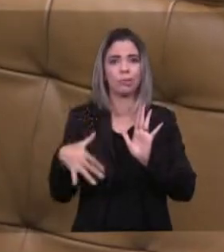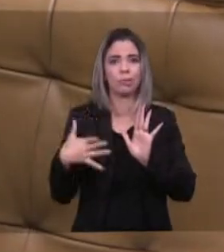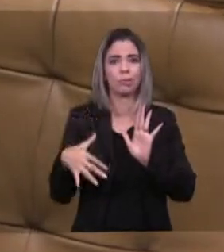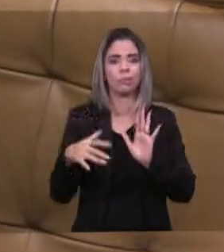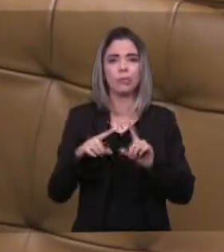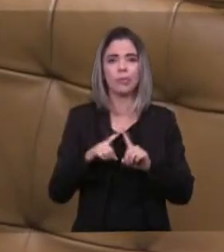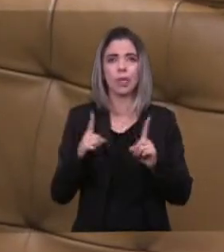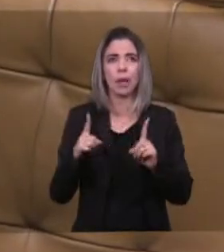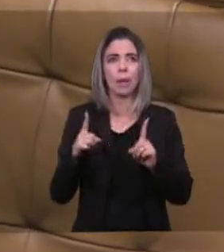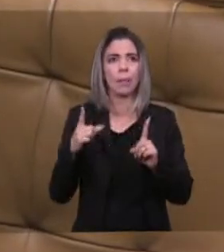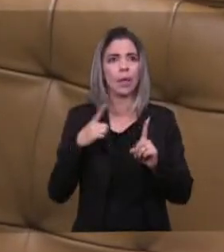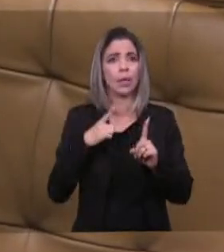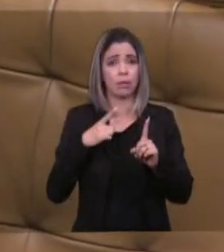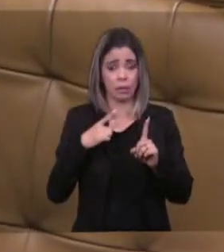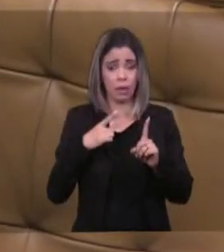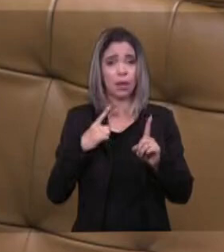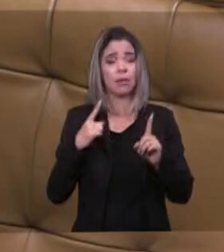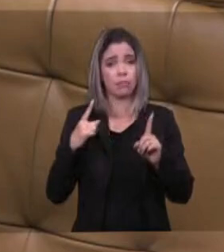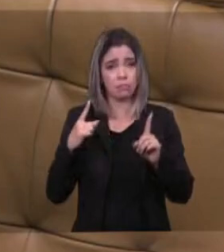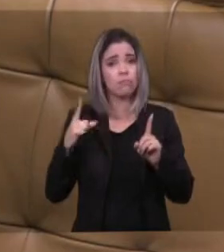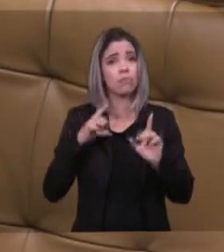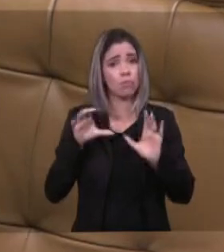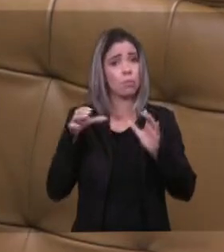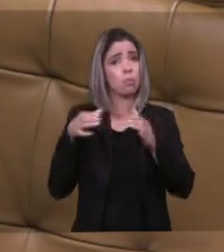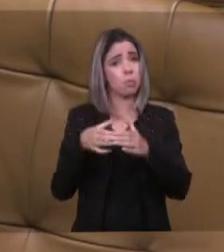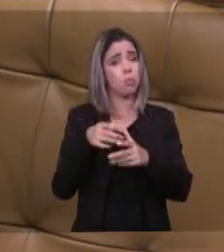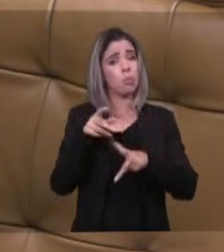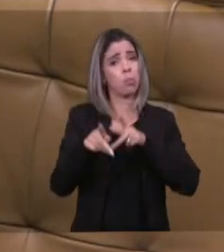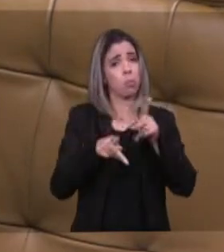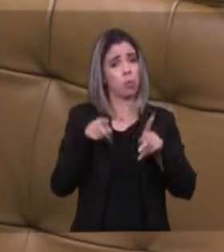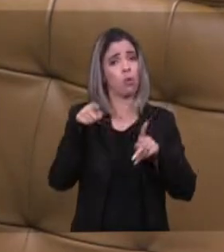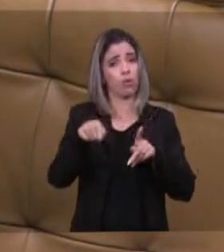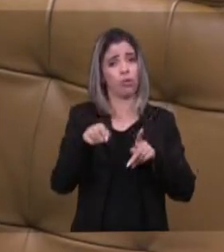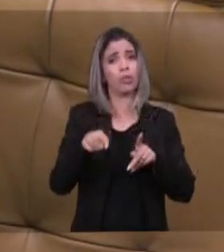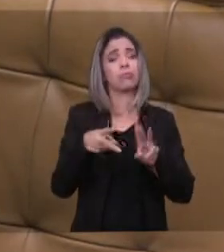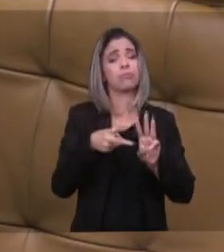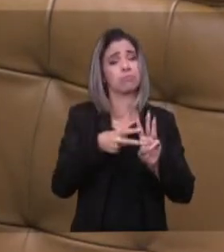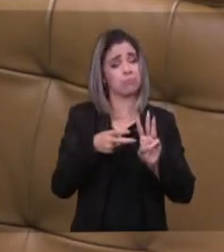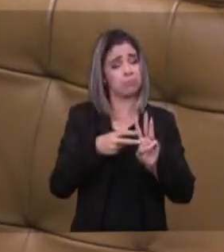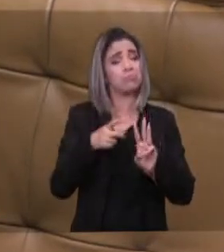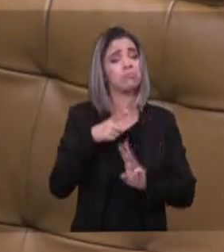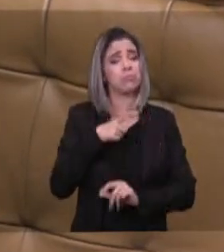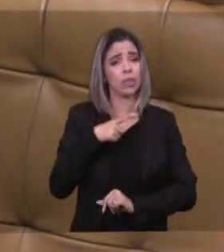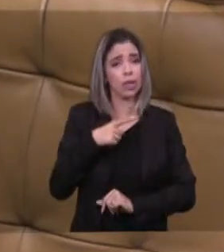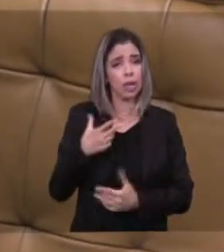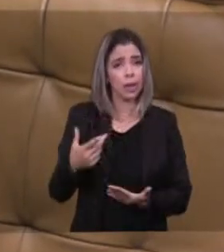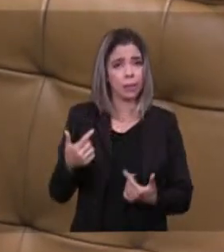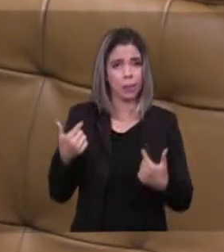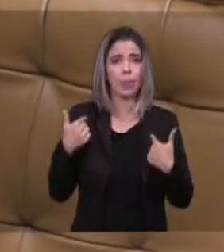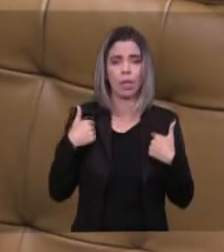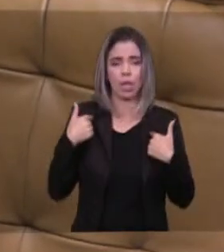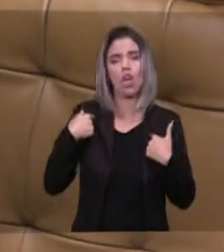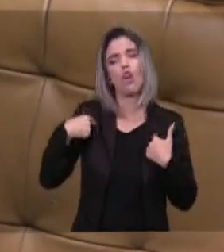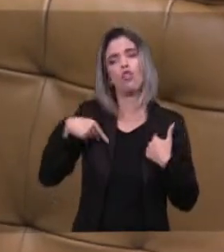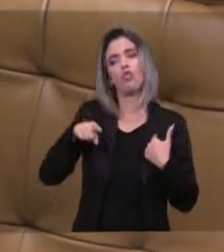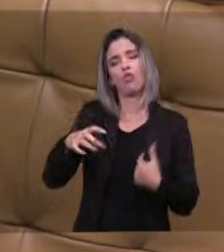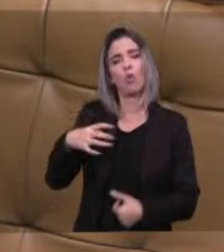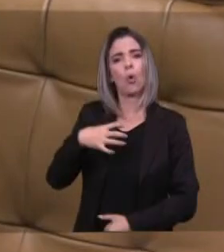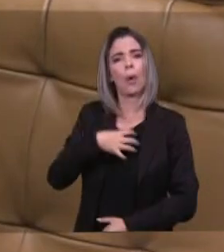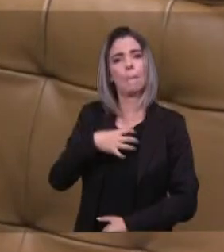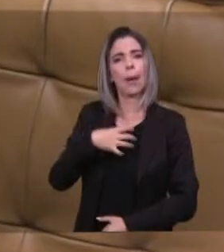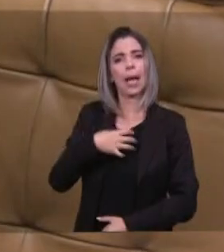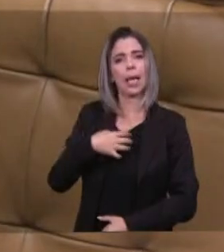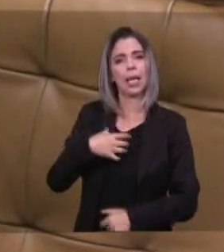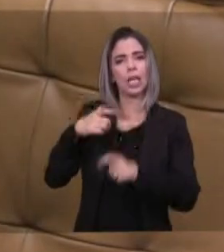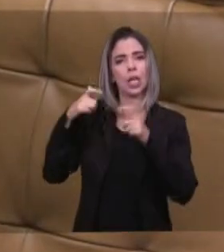Mas apareceu essa população. Eu me lembro que certa feita fui à Bahia, Ilhéus,